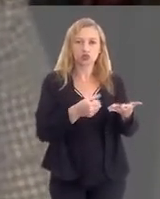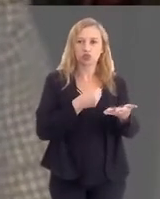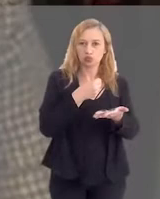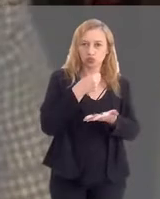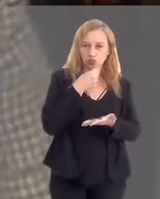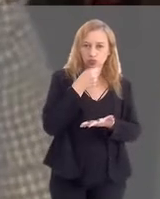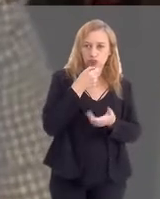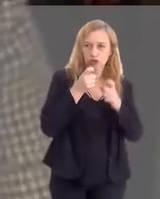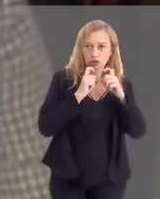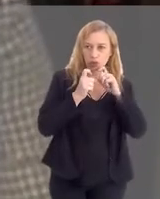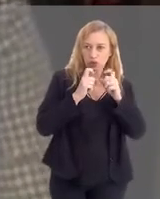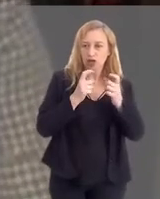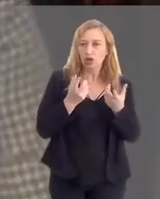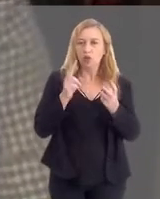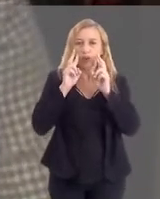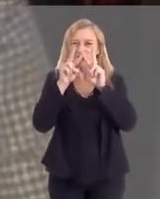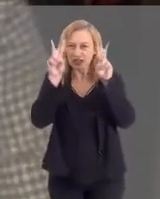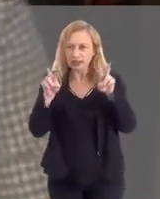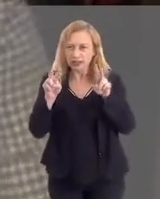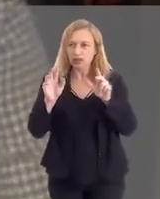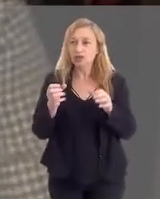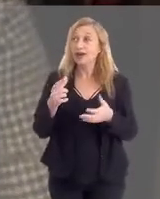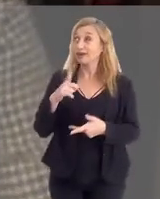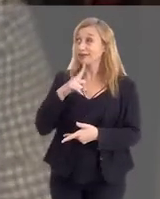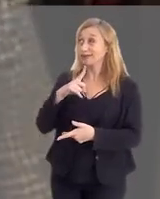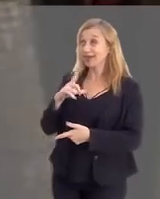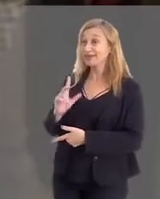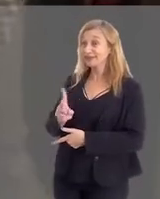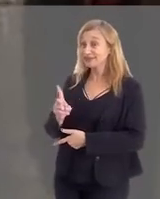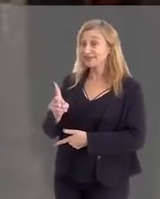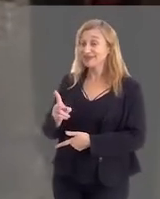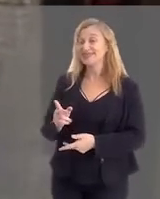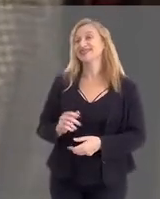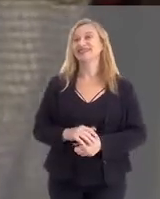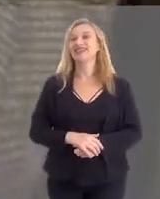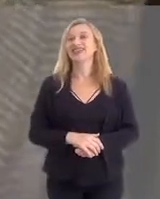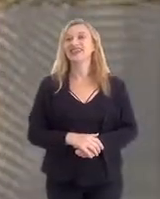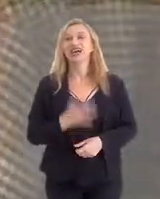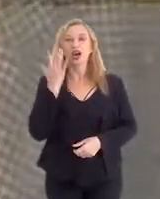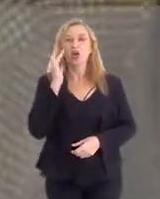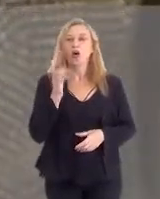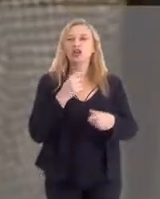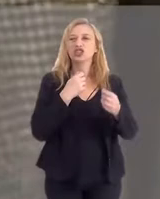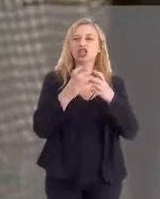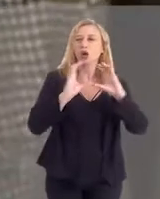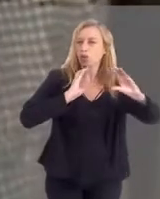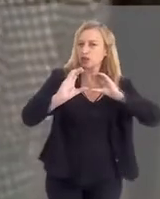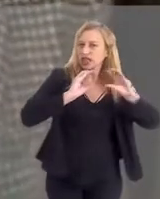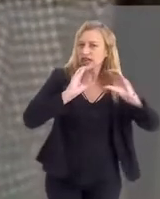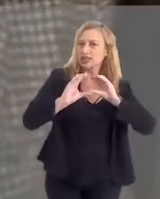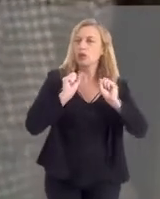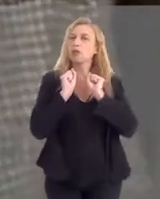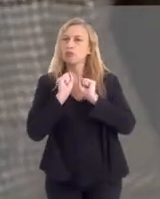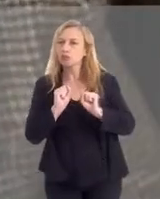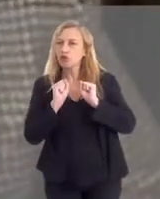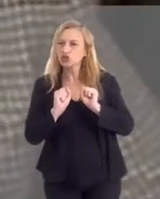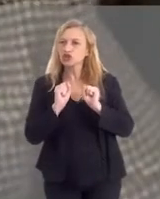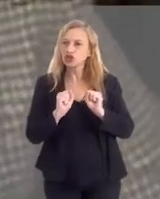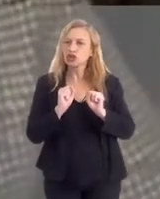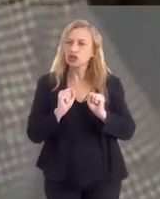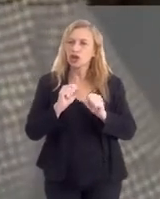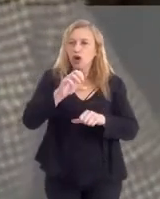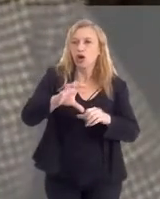o jornalismo. Uma visão muito utópica. Na verdade, eu ainda tenho. Eu acho que a comunicação,